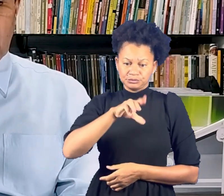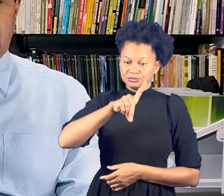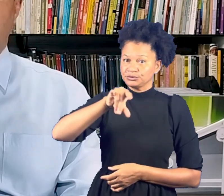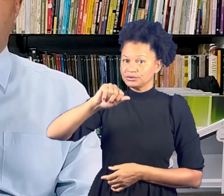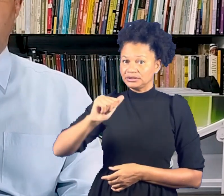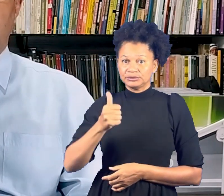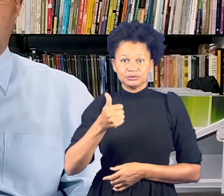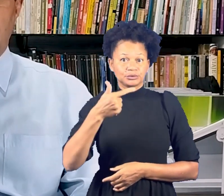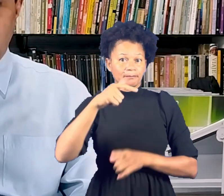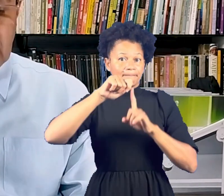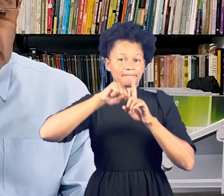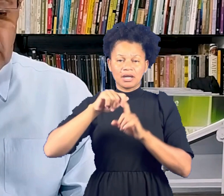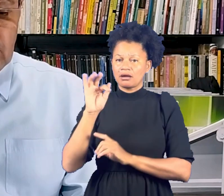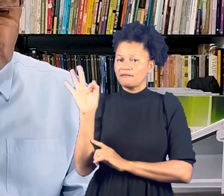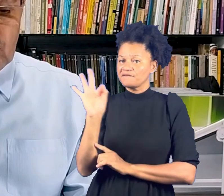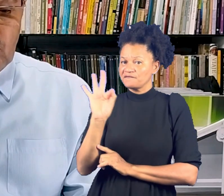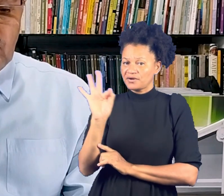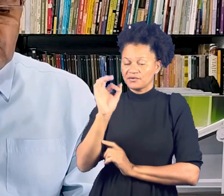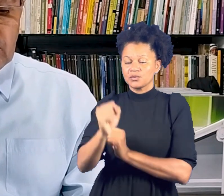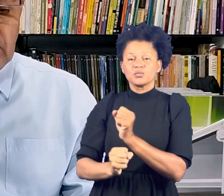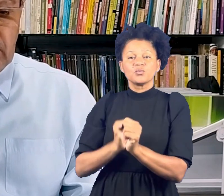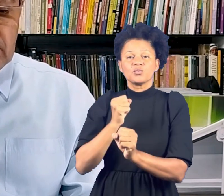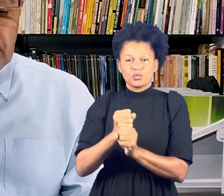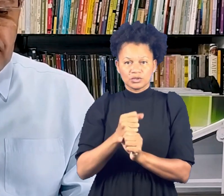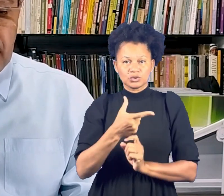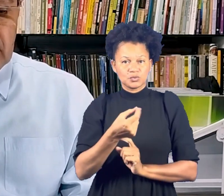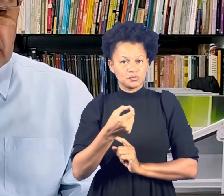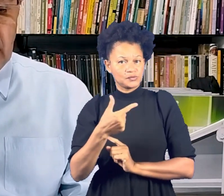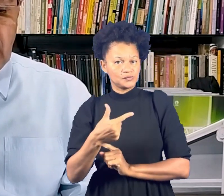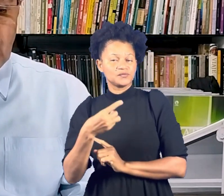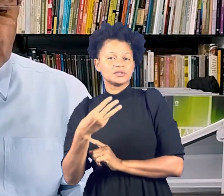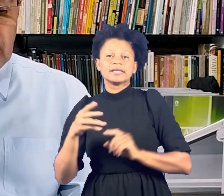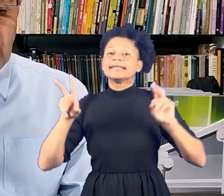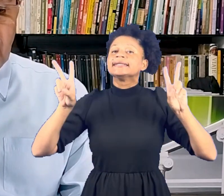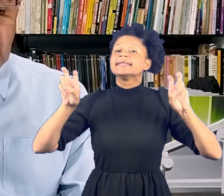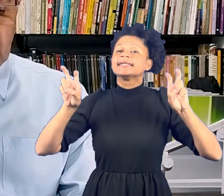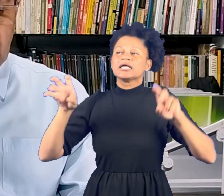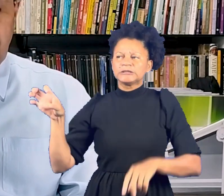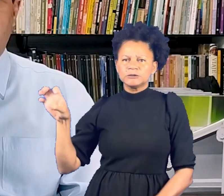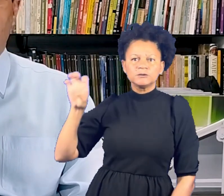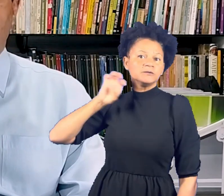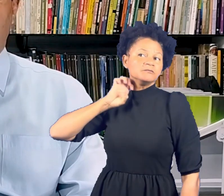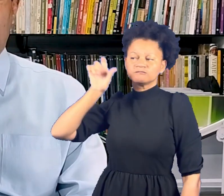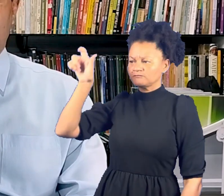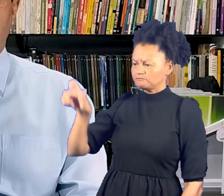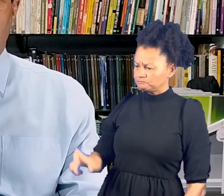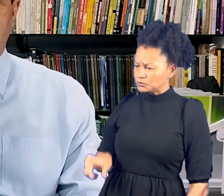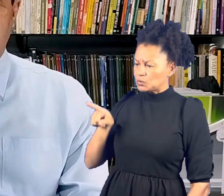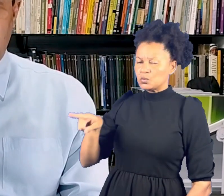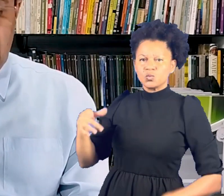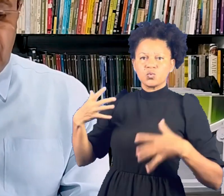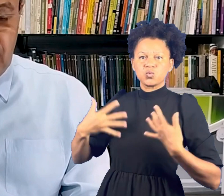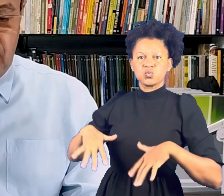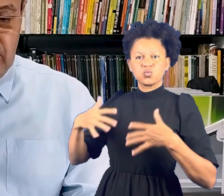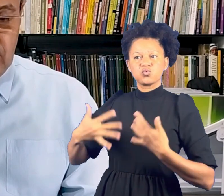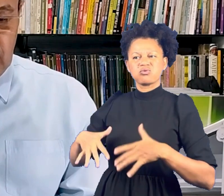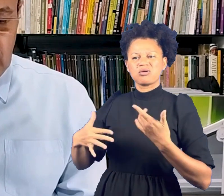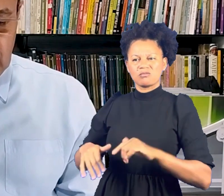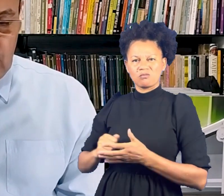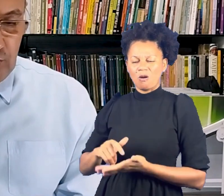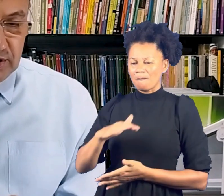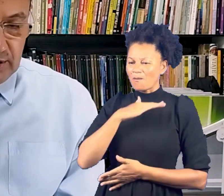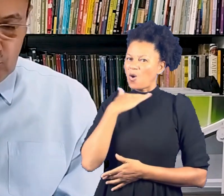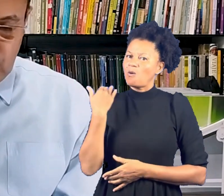para 12 de fevereiro de 2023 será Estevão, um Marte